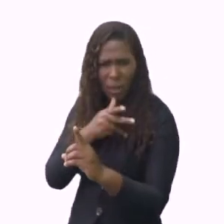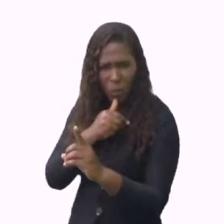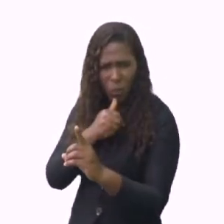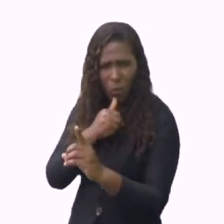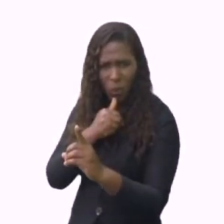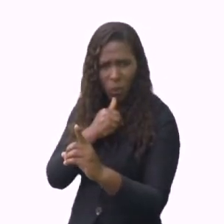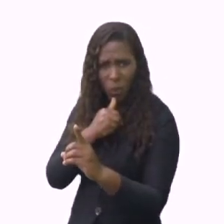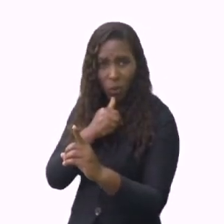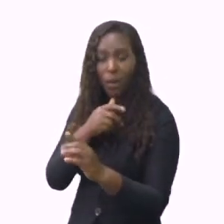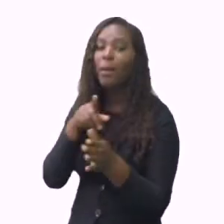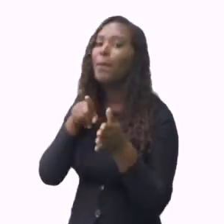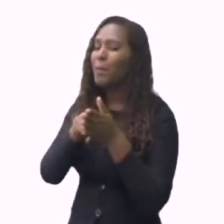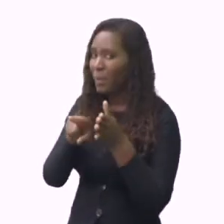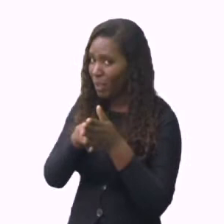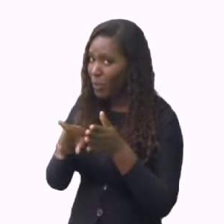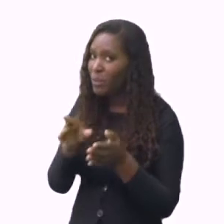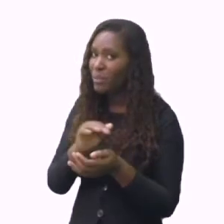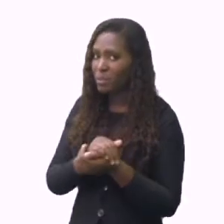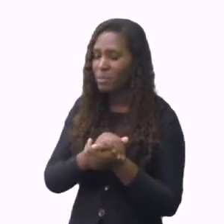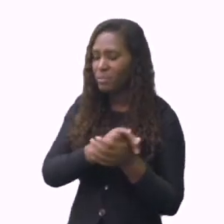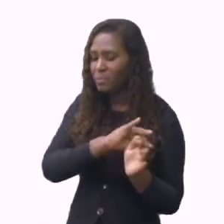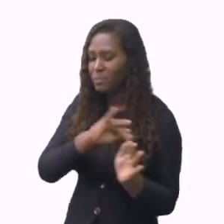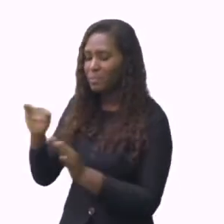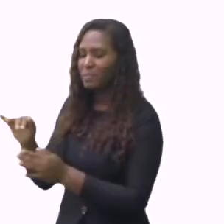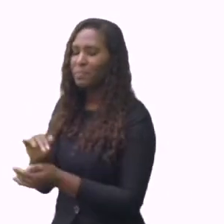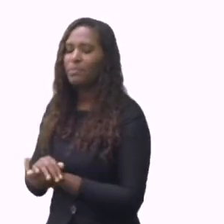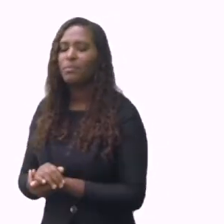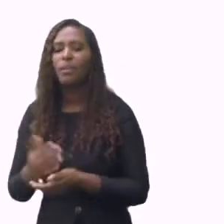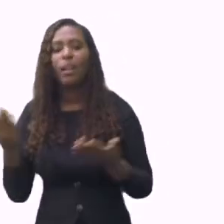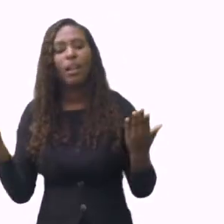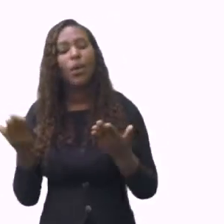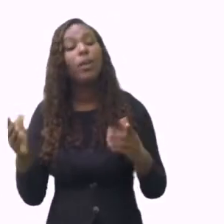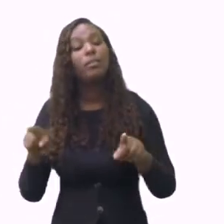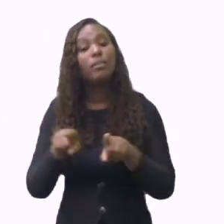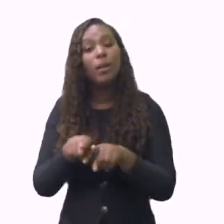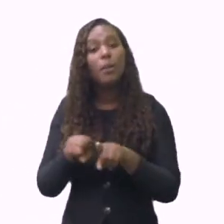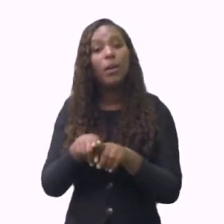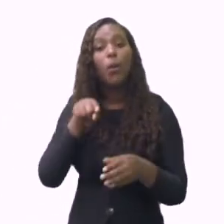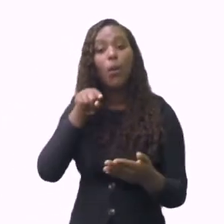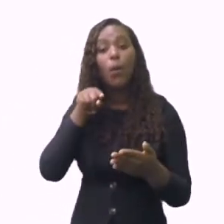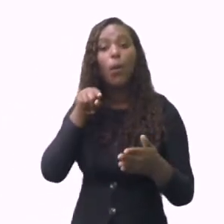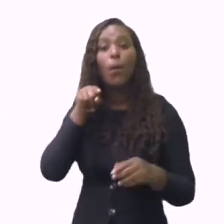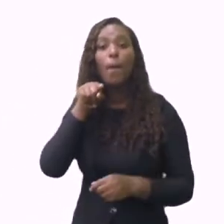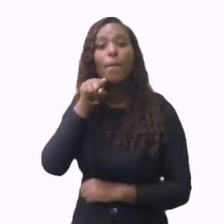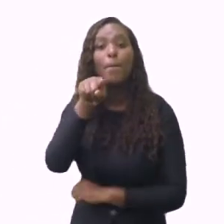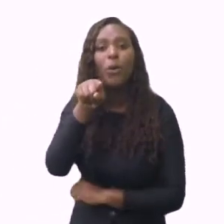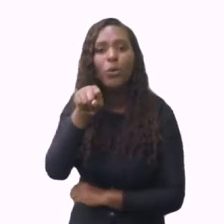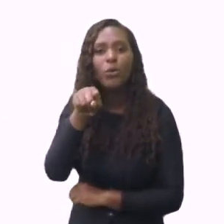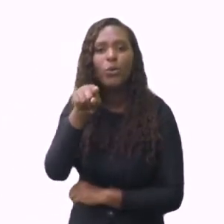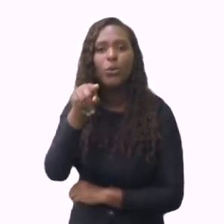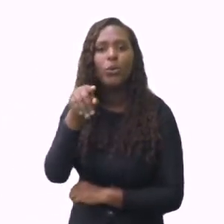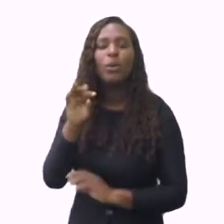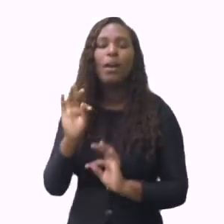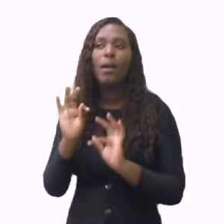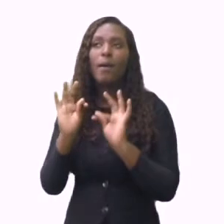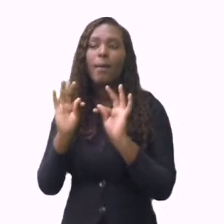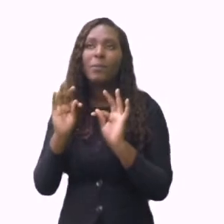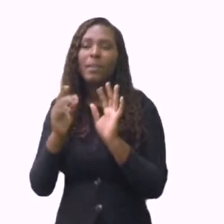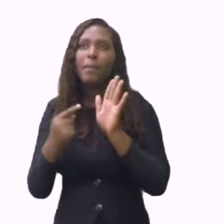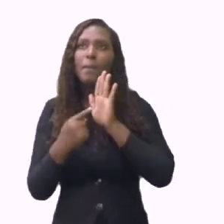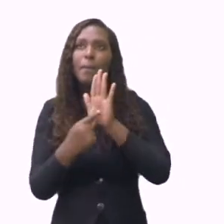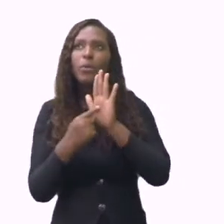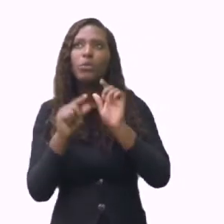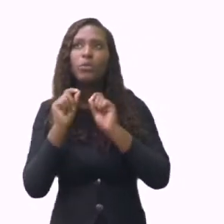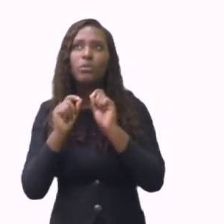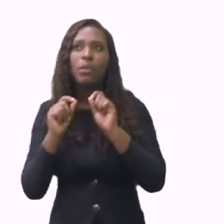em toda a língua portuguesa. Sempre vocês vão encontrar o ponto final, que ele serve para indicar o fim de uma frase.